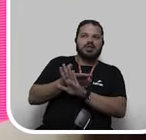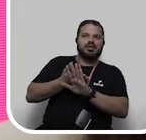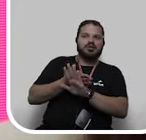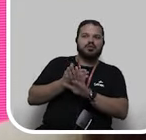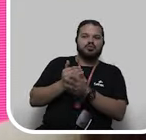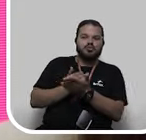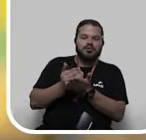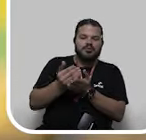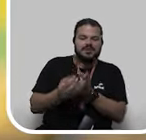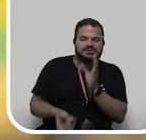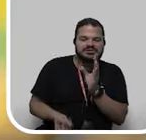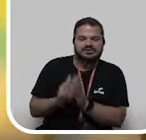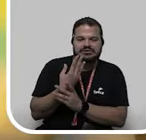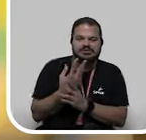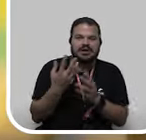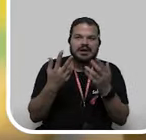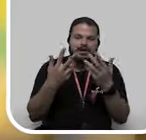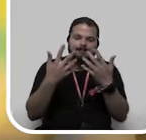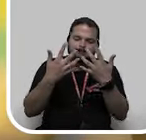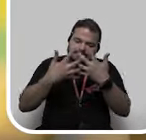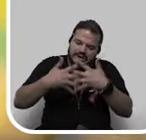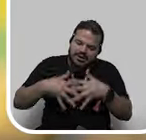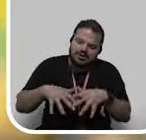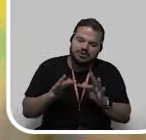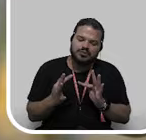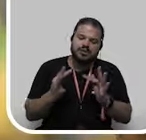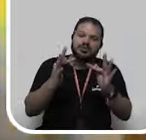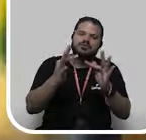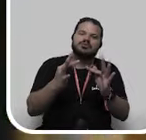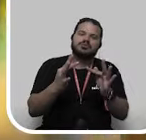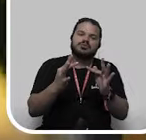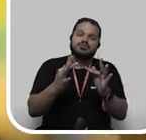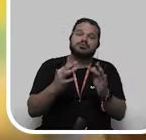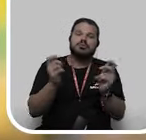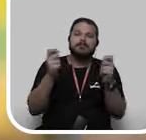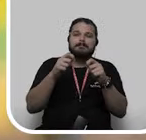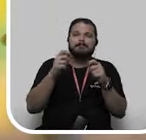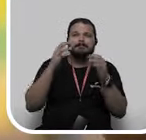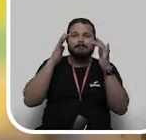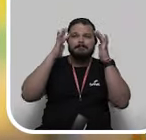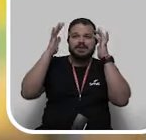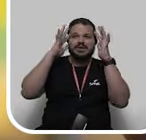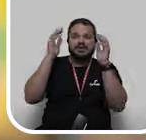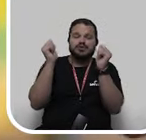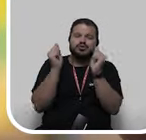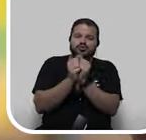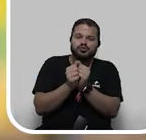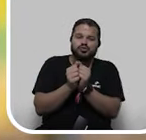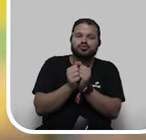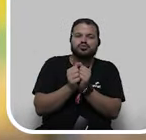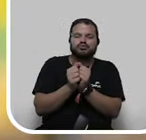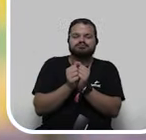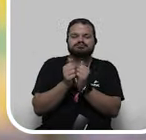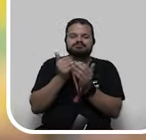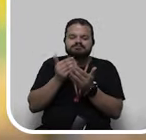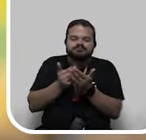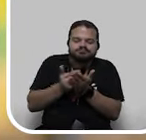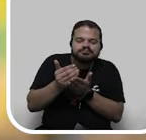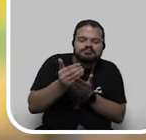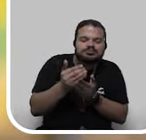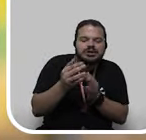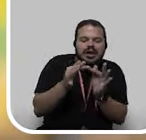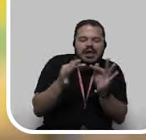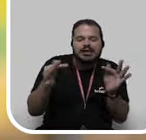criar mecanismos tecnológicos de alguma forma que pense junto com o atacante para eu tentar sair na frente. Então, aliar